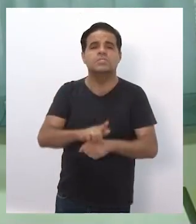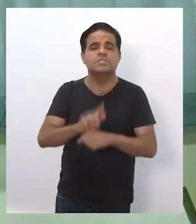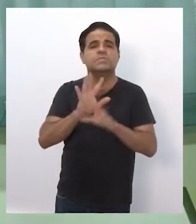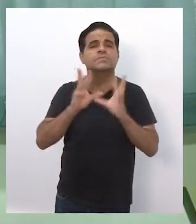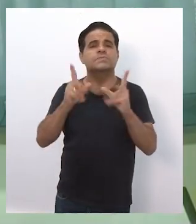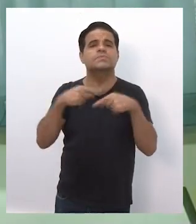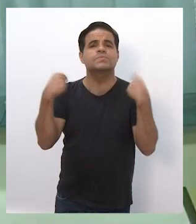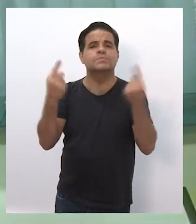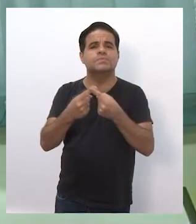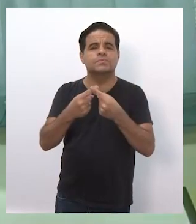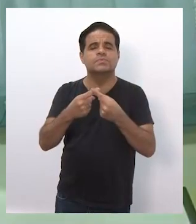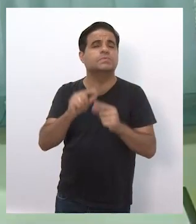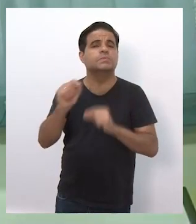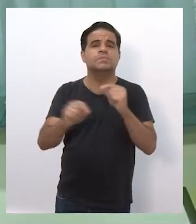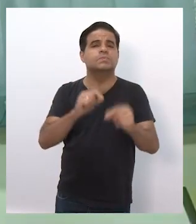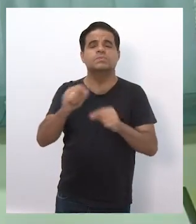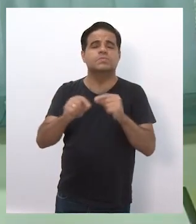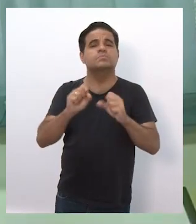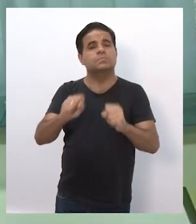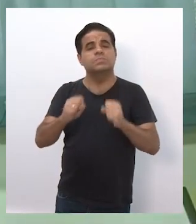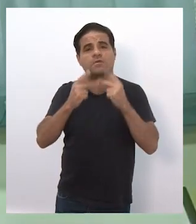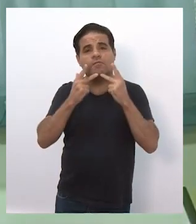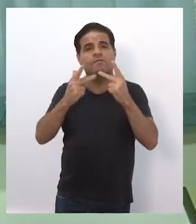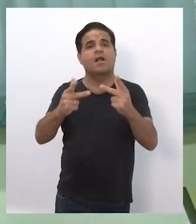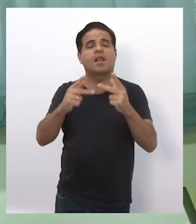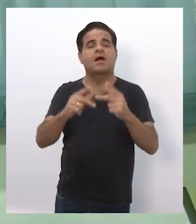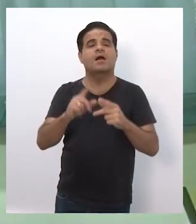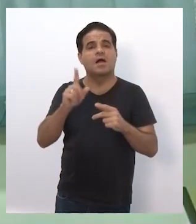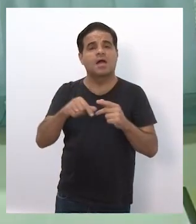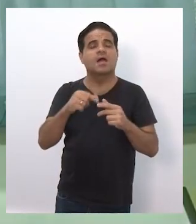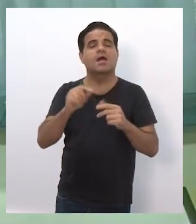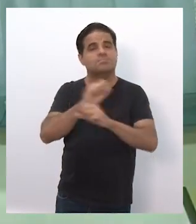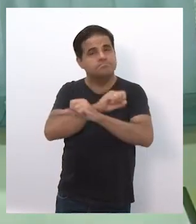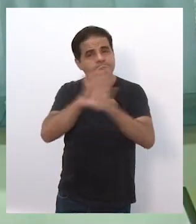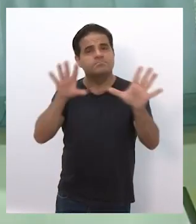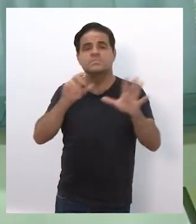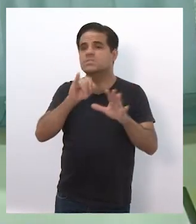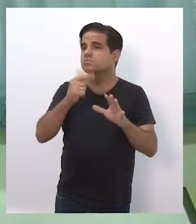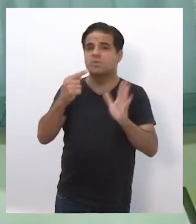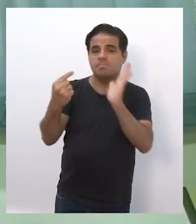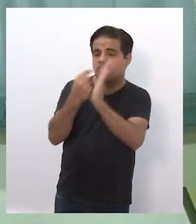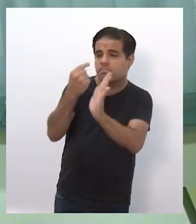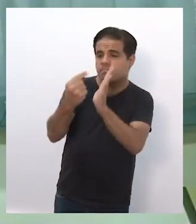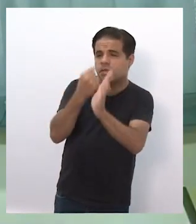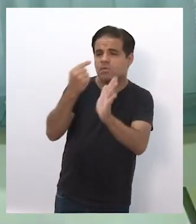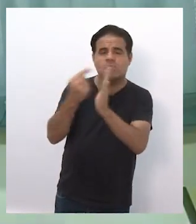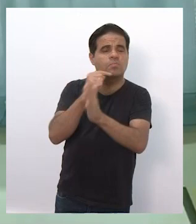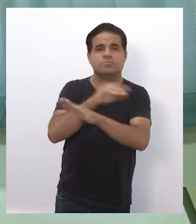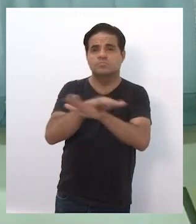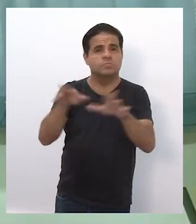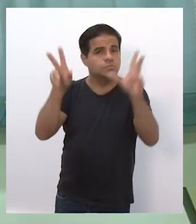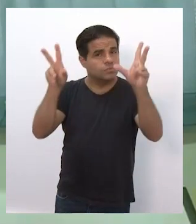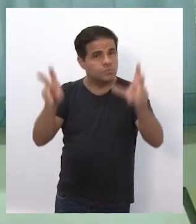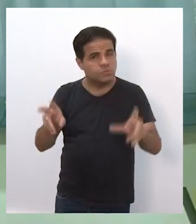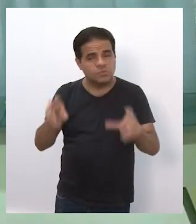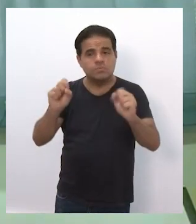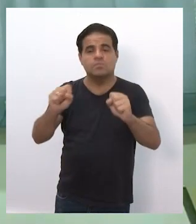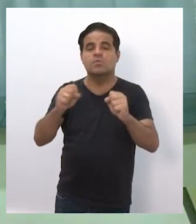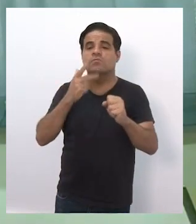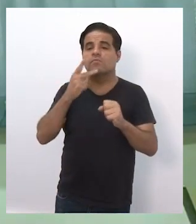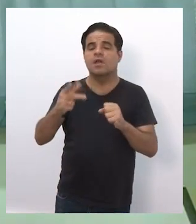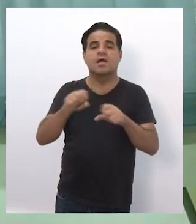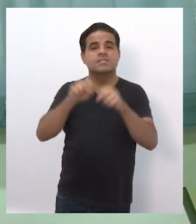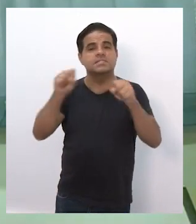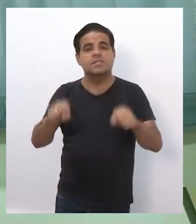isso? No caso, né, a gente podia falar um pouquinho, claro, se não tiver mais pergunta aí, Ana, sobre o assunto, falar um pouquinho sobre o